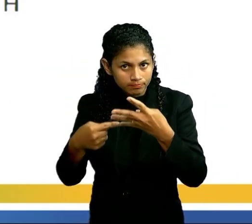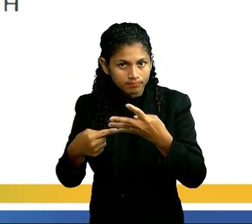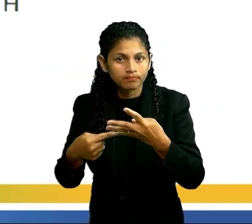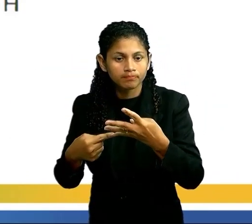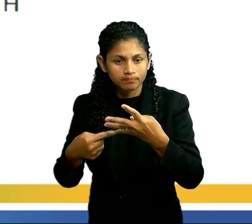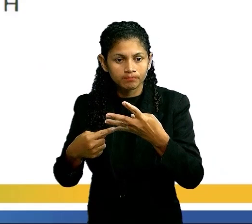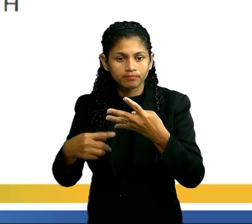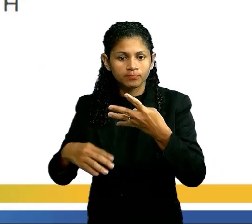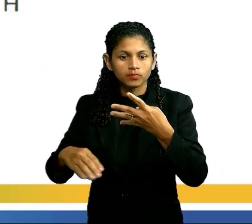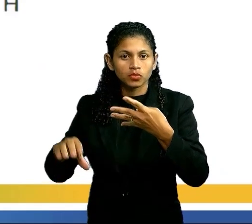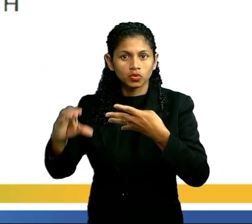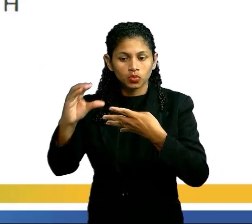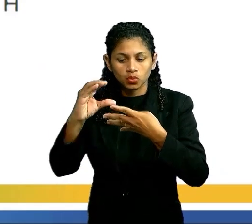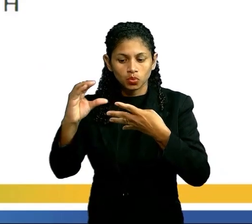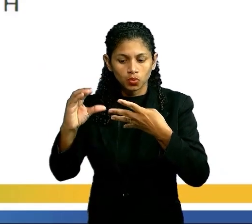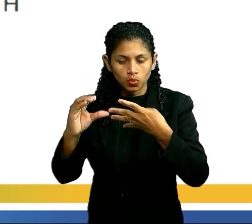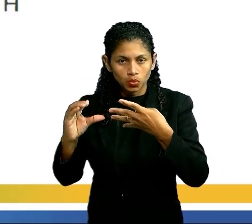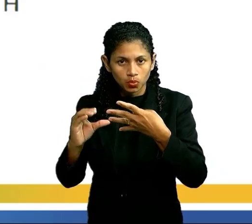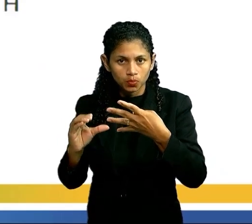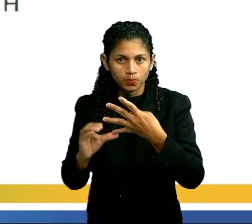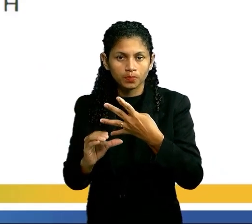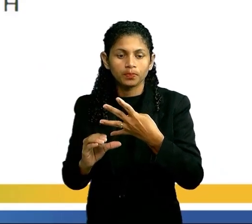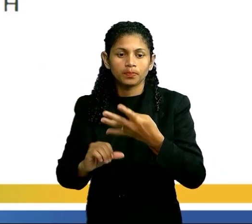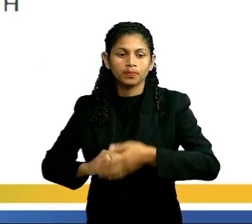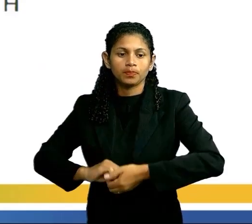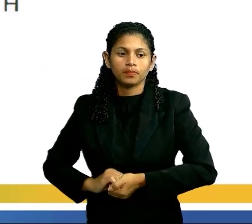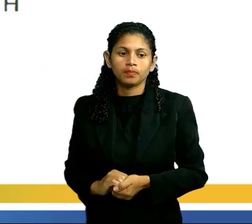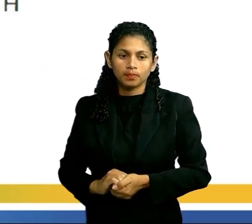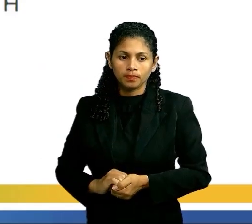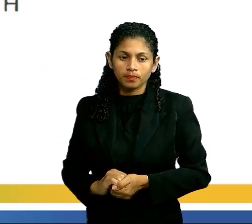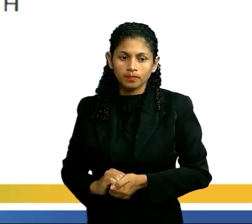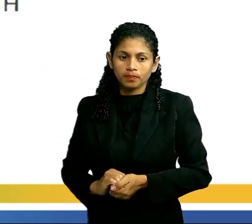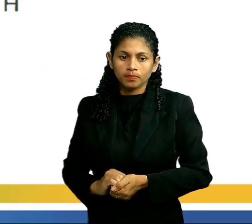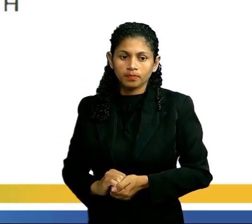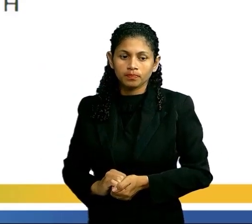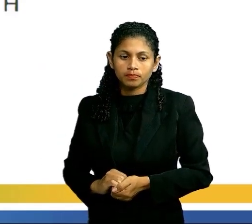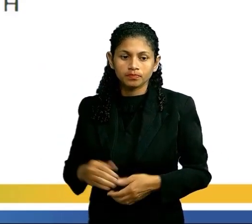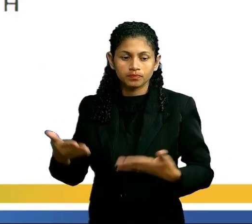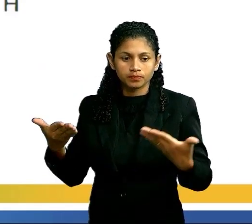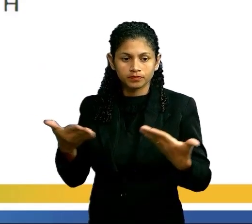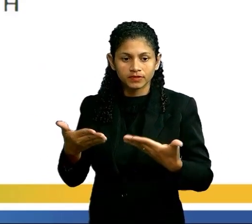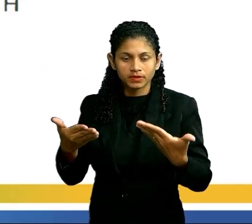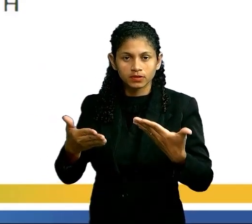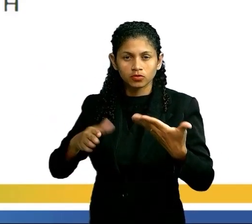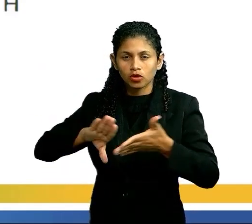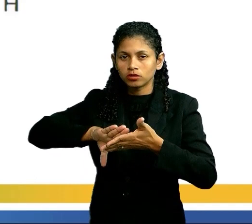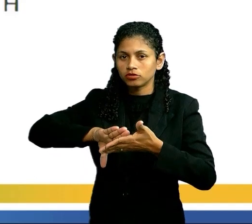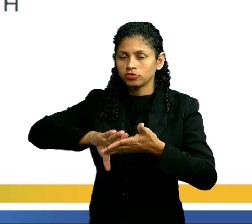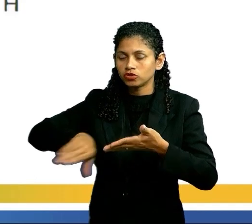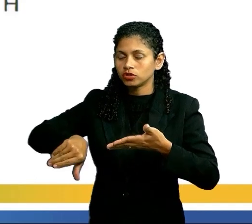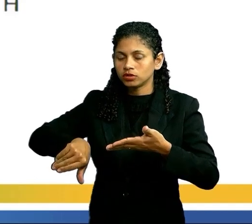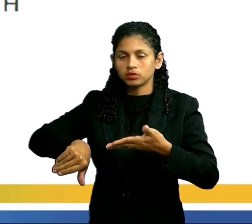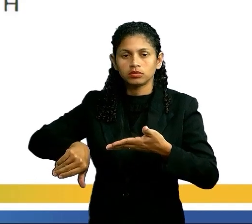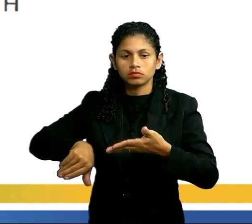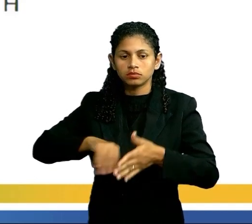em verde. Então vamos lá, agora eliminando aí o que não nos interessa.